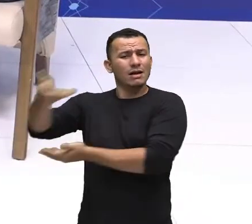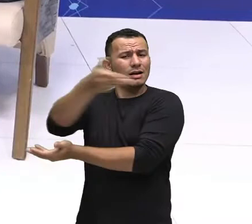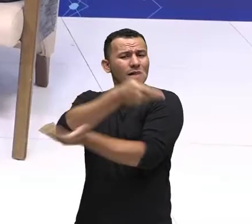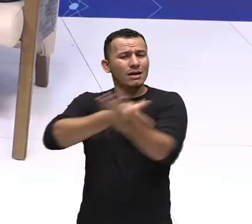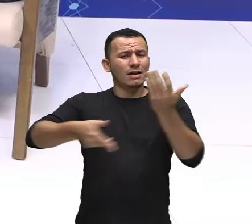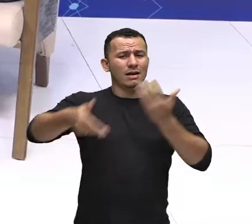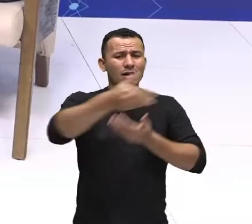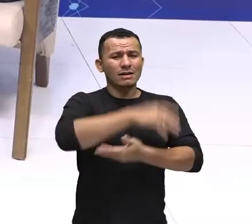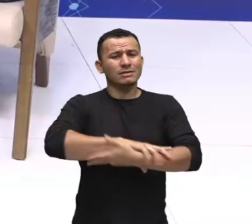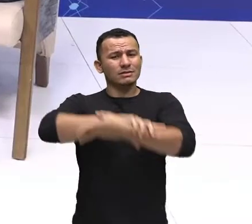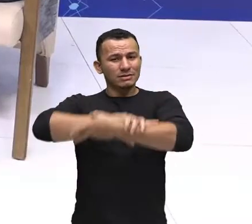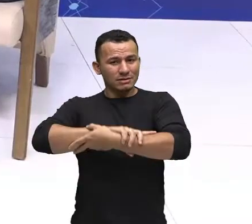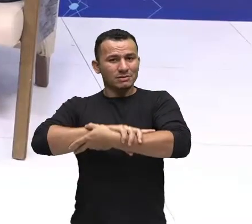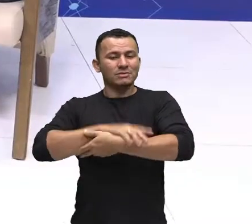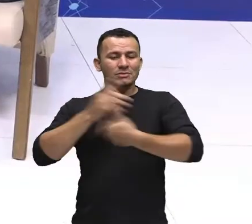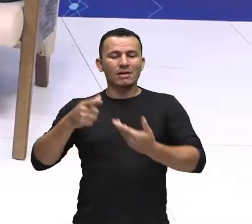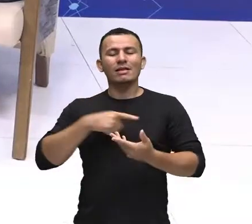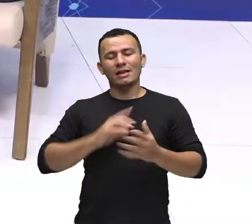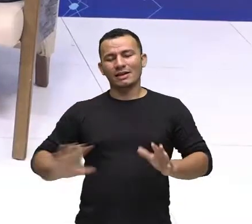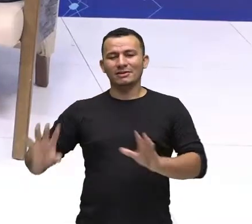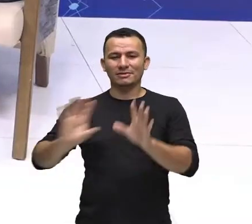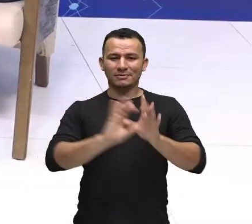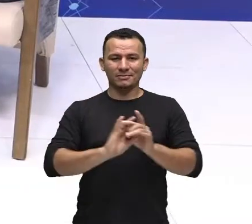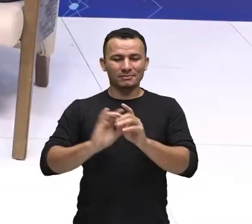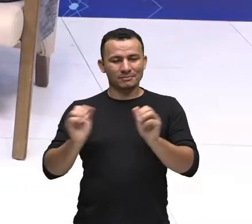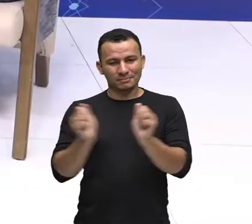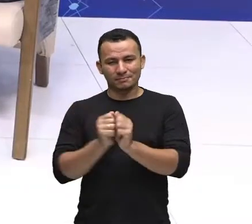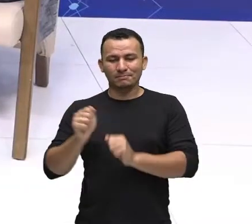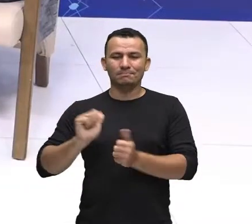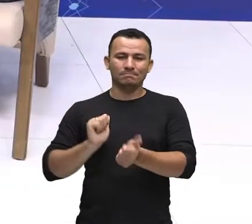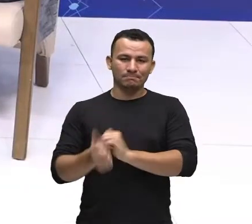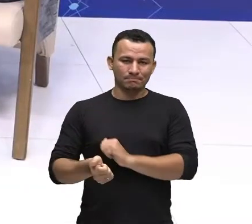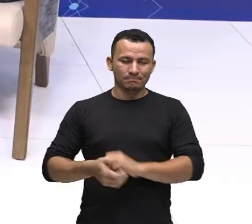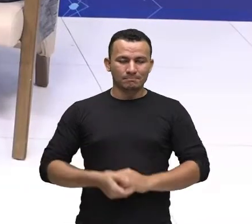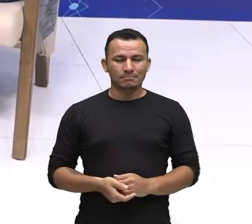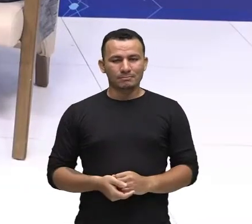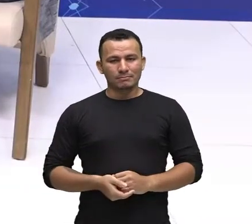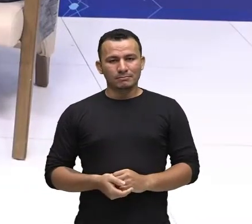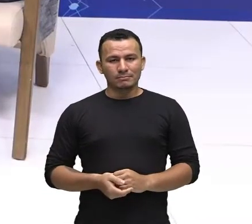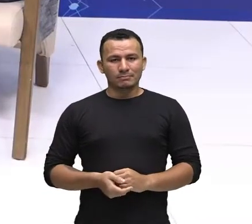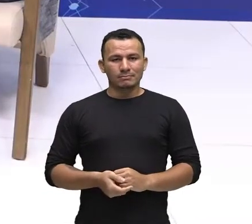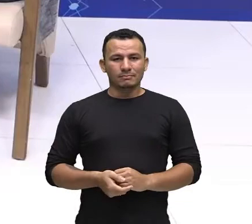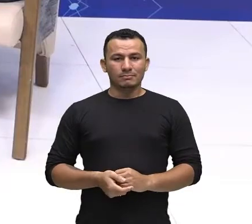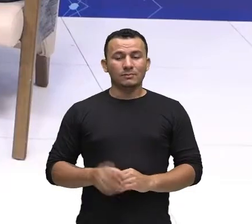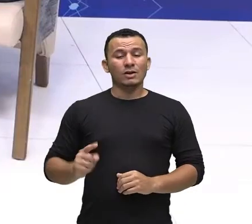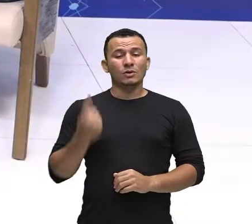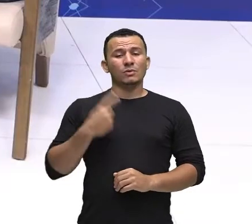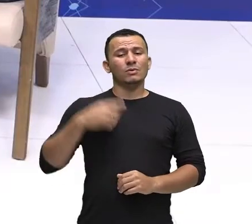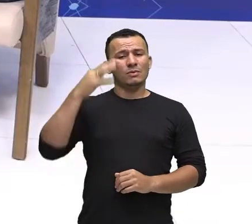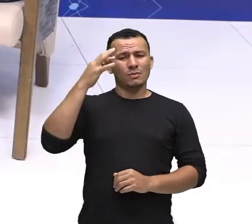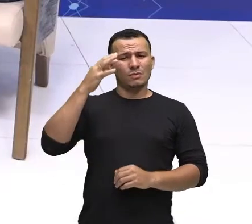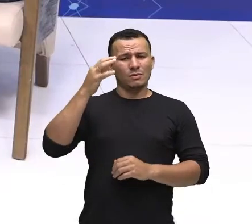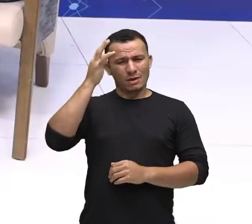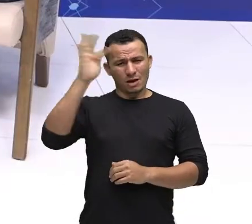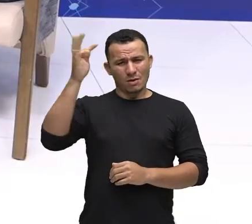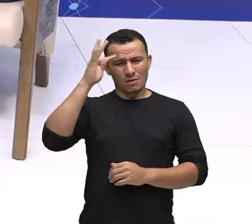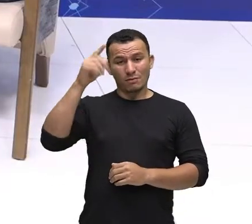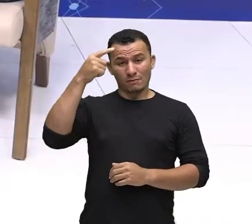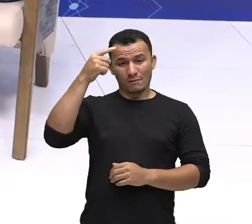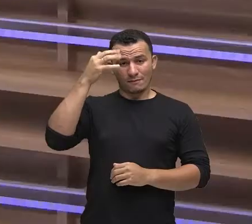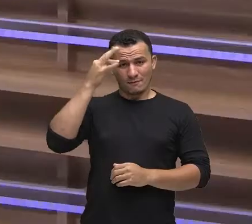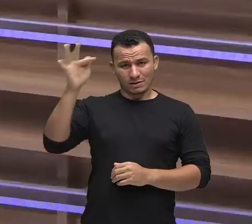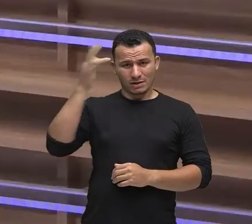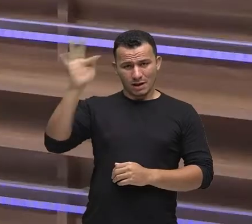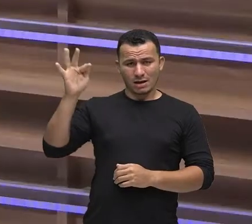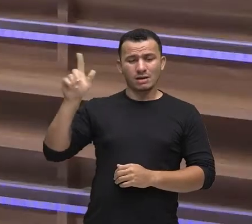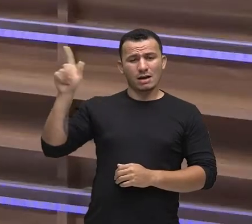está tudo muito correlacionado. Sim, sim. Inclusive, um teórico francês chamado Pierre Parlebas, ele desenvolveu uma